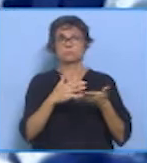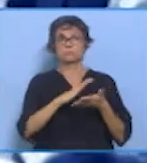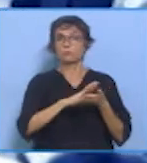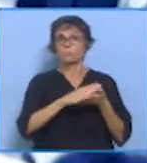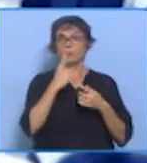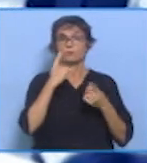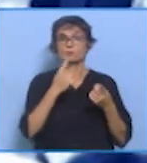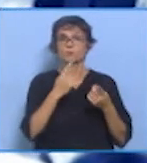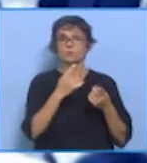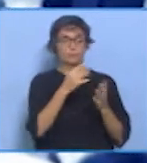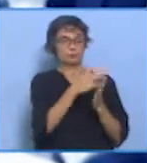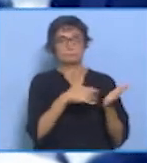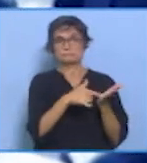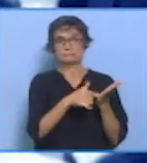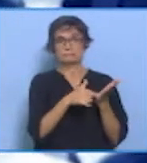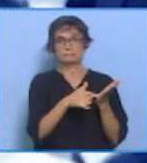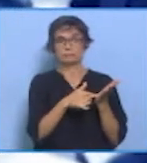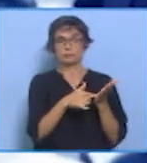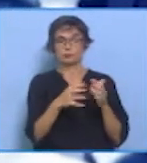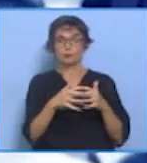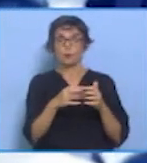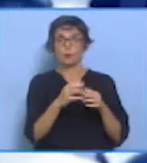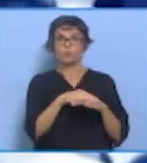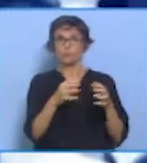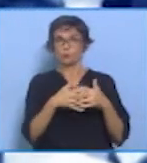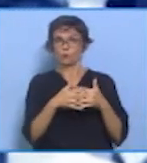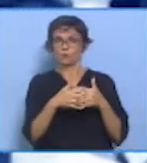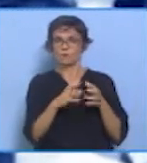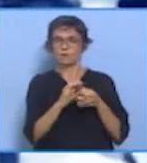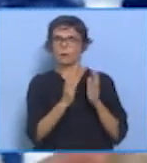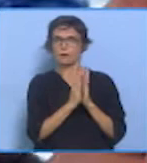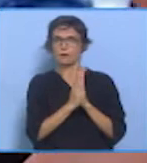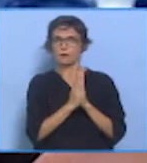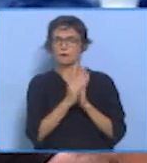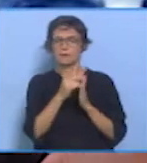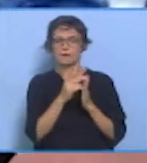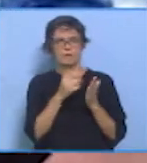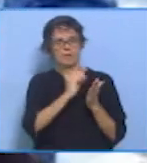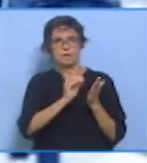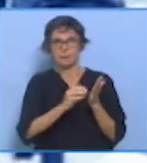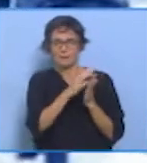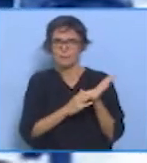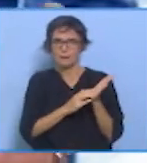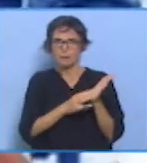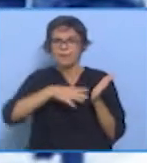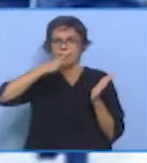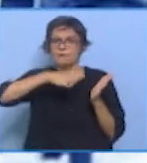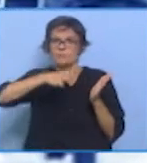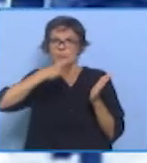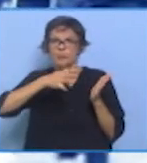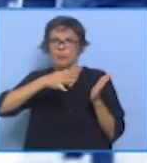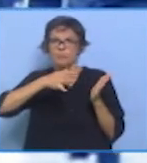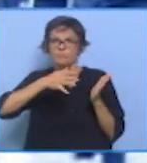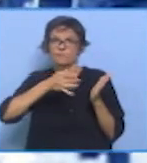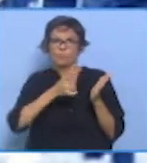dúvidas que existiam na Igreja e tentar, em pequenos artigos, explicar às pessoas, nas comunidades, o que é que isso